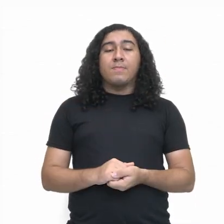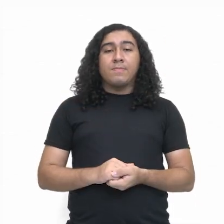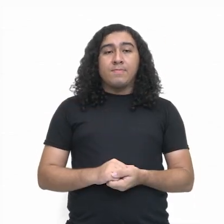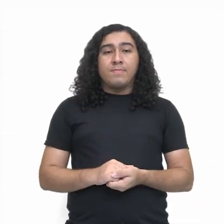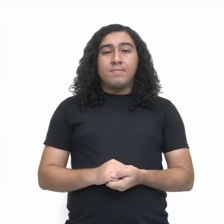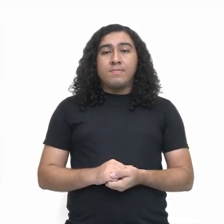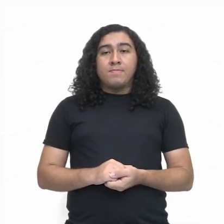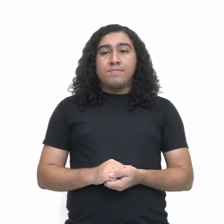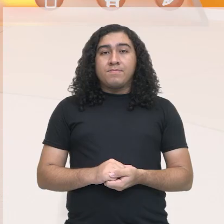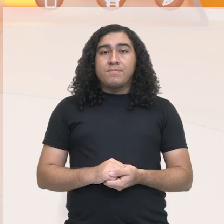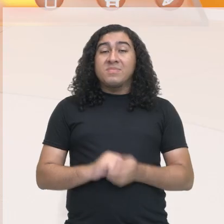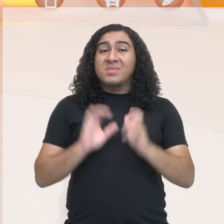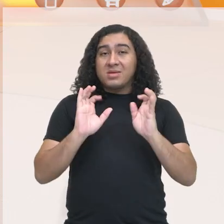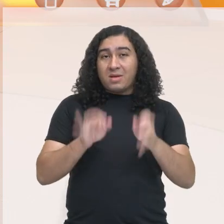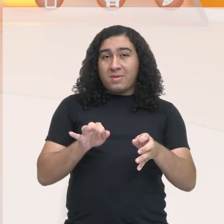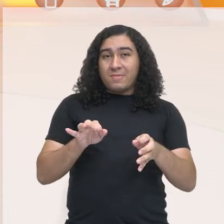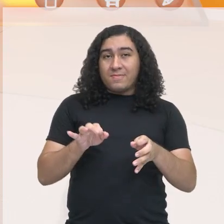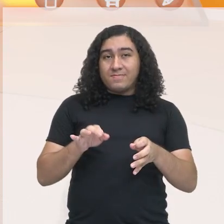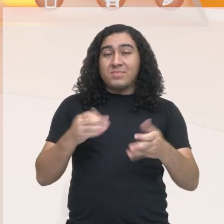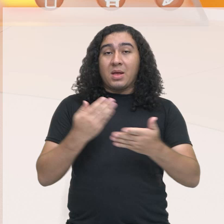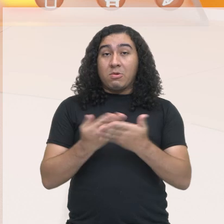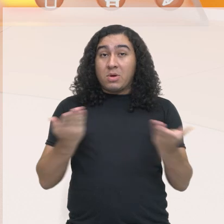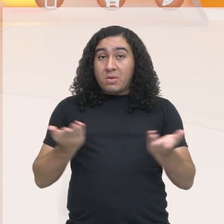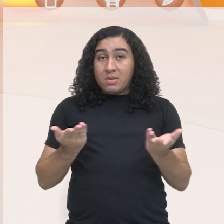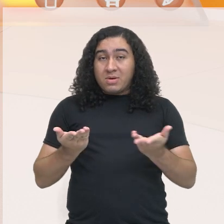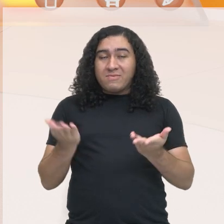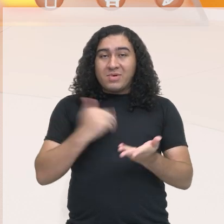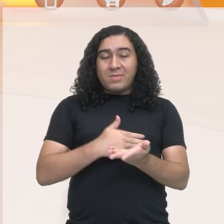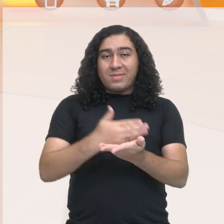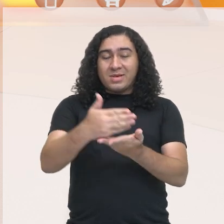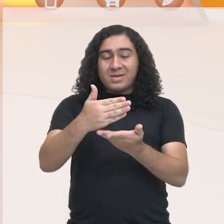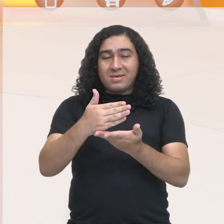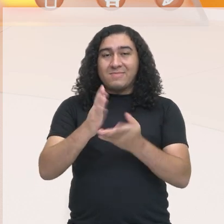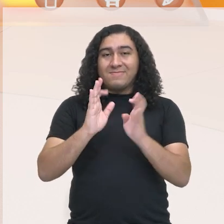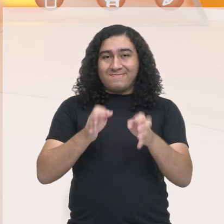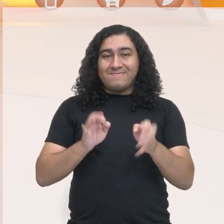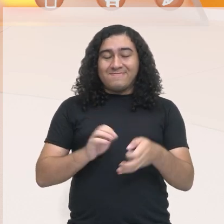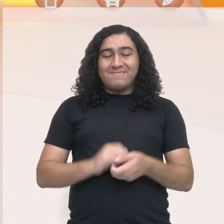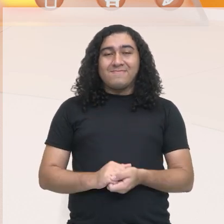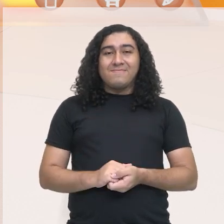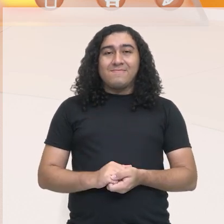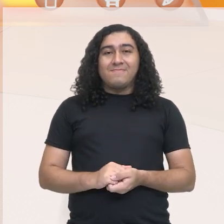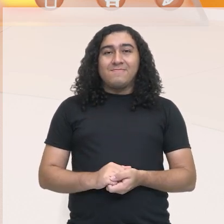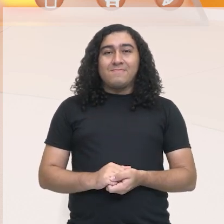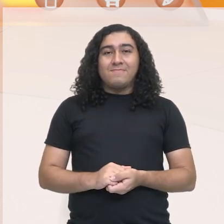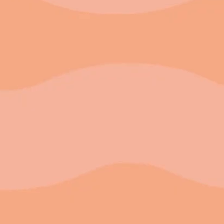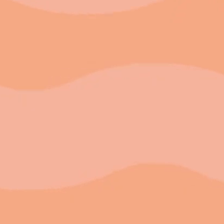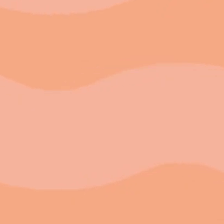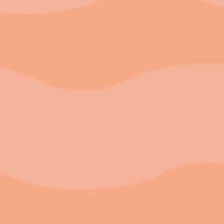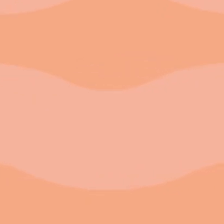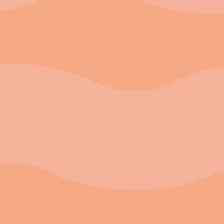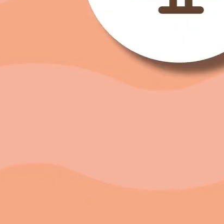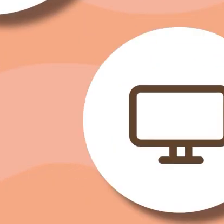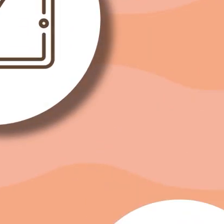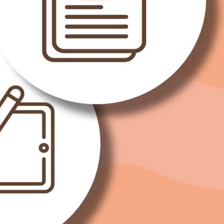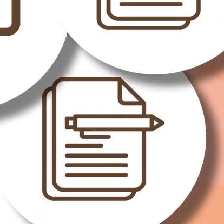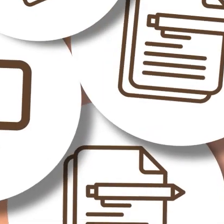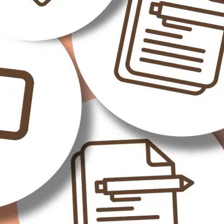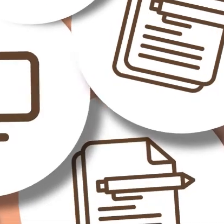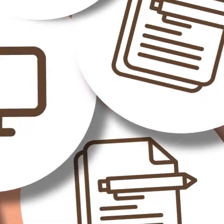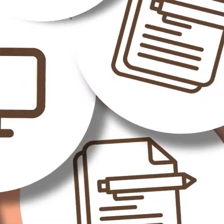violência. Preparados então para a nossa aula? Venham comigo e vamos à aula.